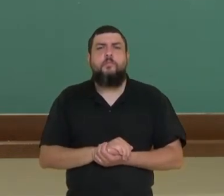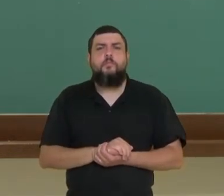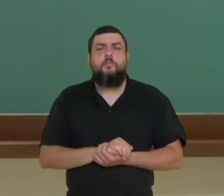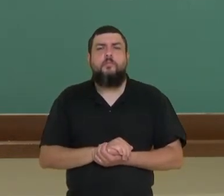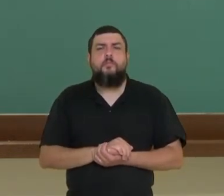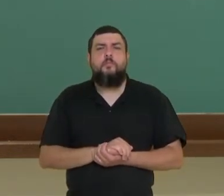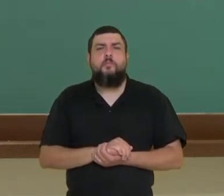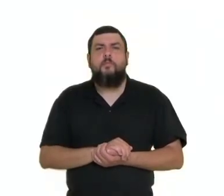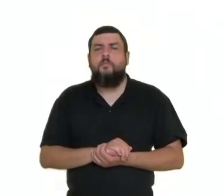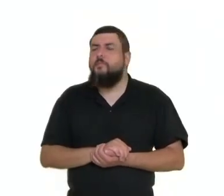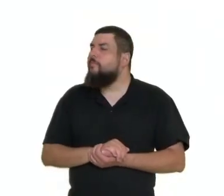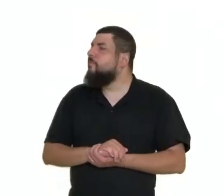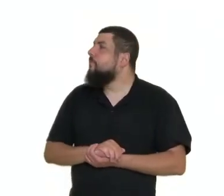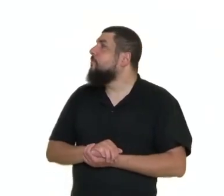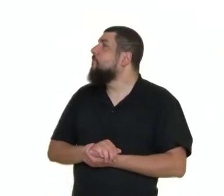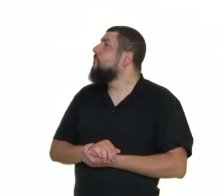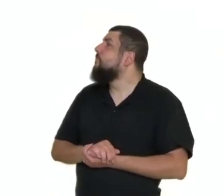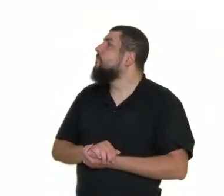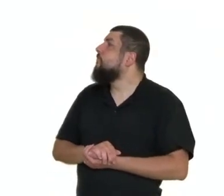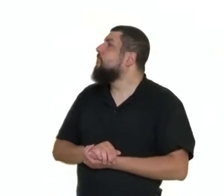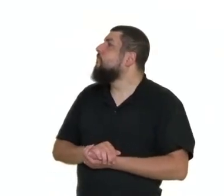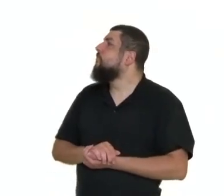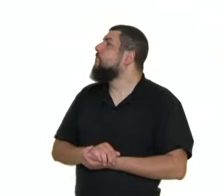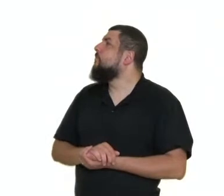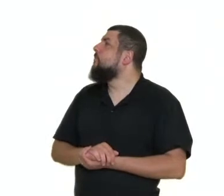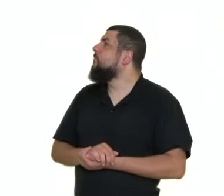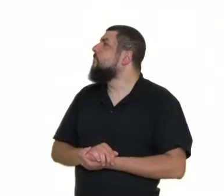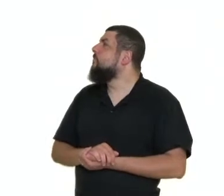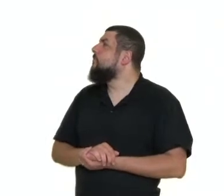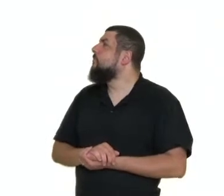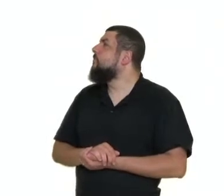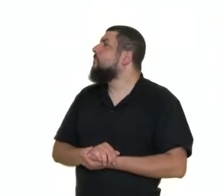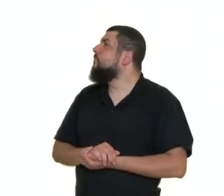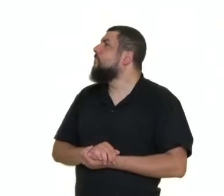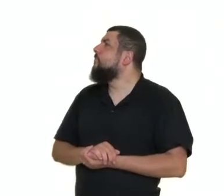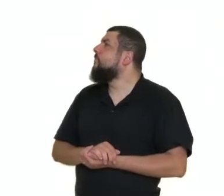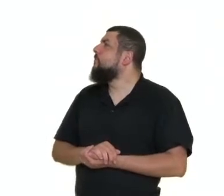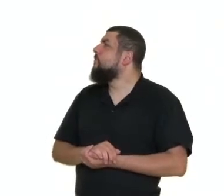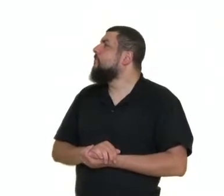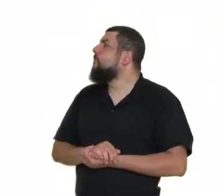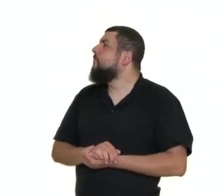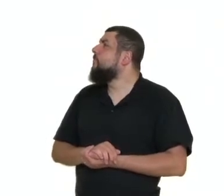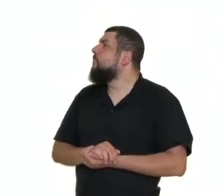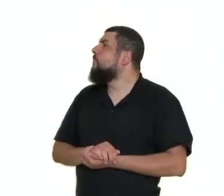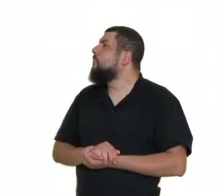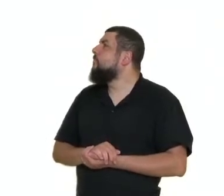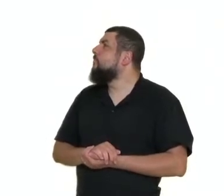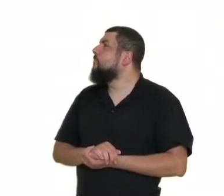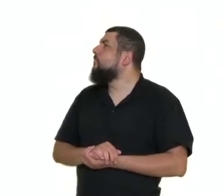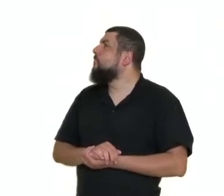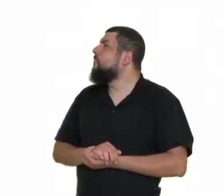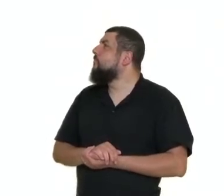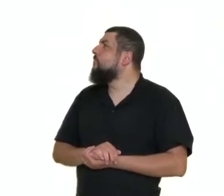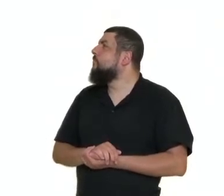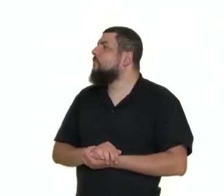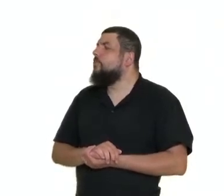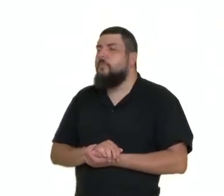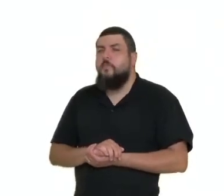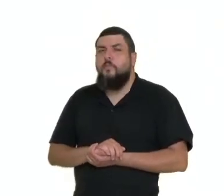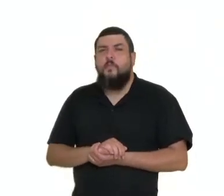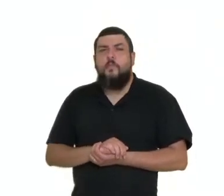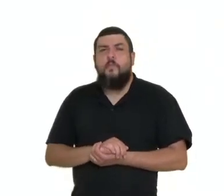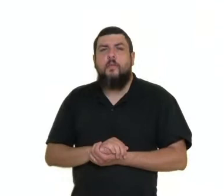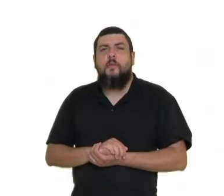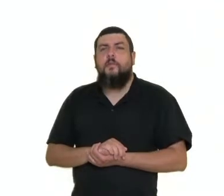Em geral, o aumentativo serve para, como eu já havia dito aqui, as funções do aumentativo.